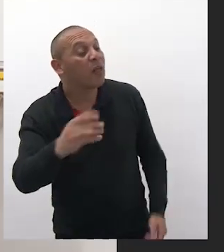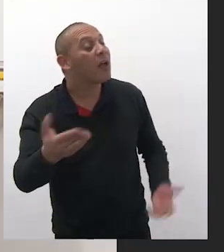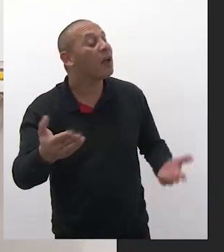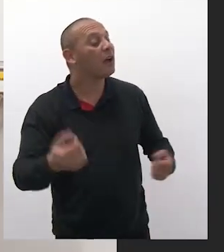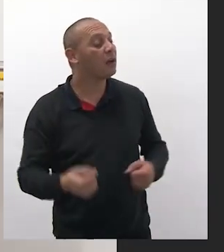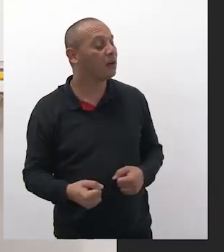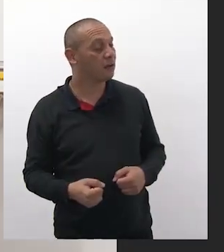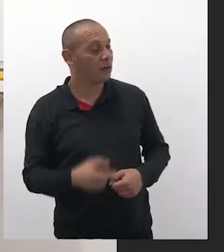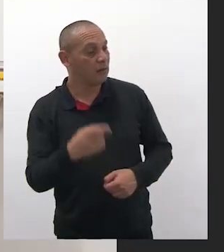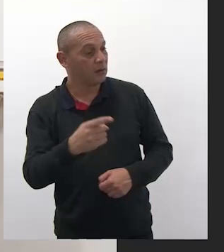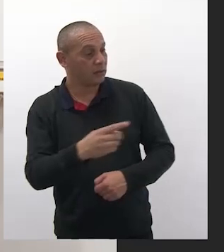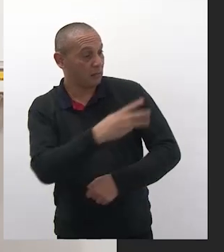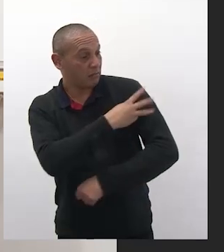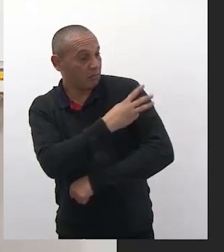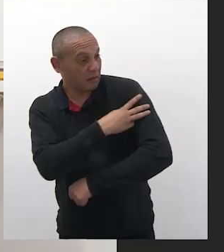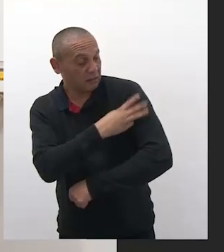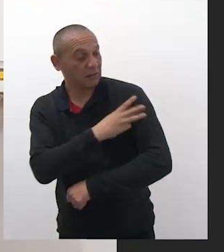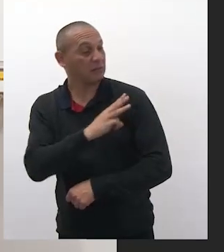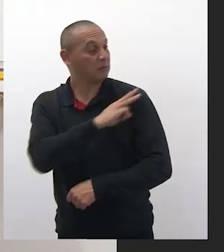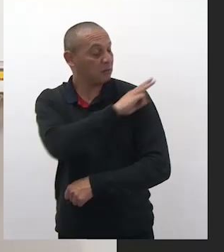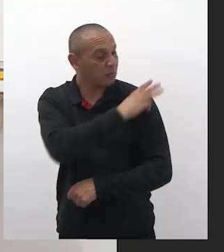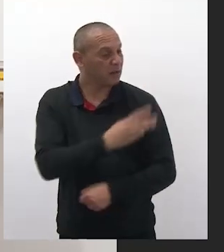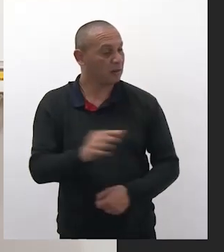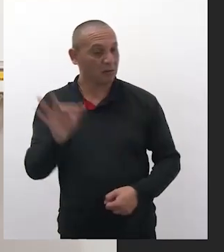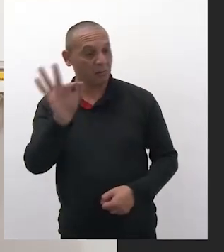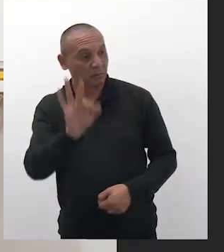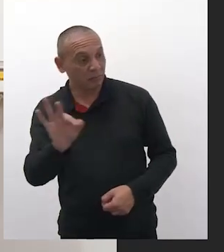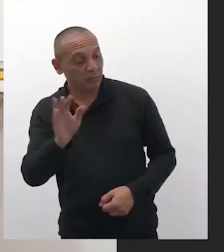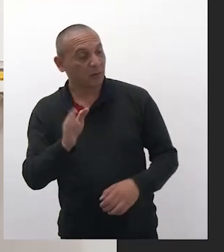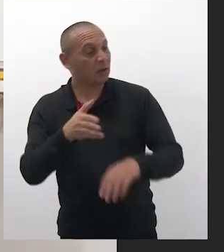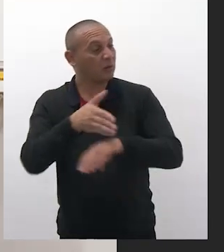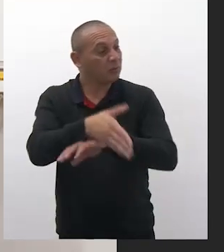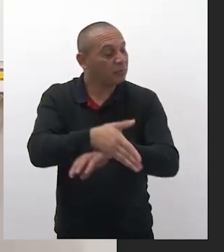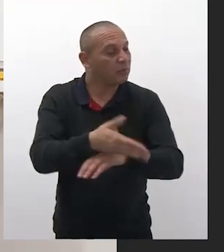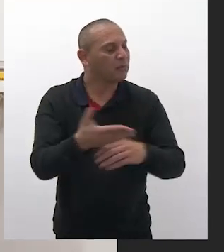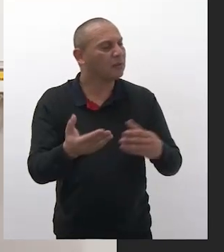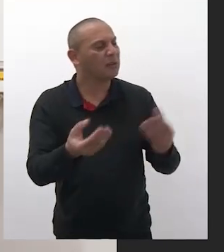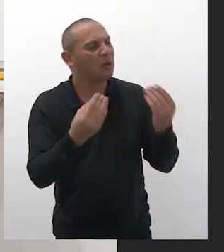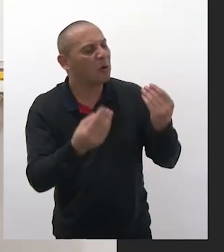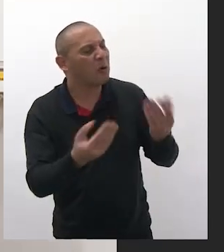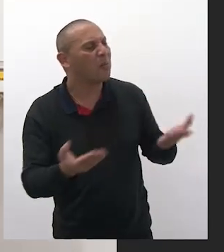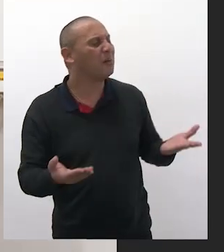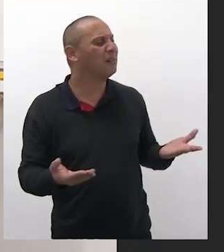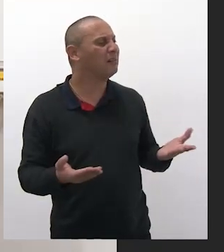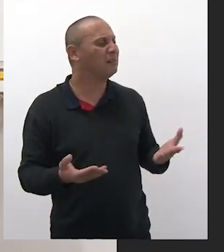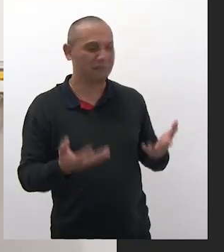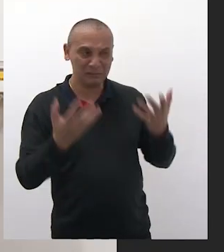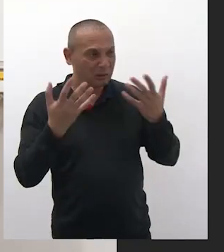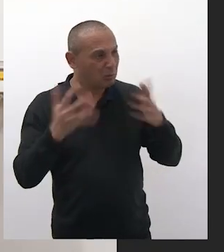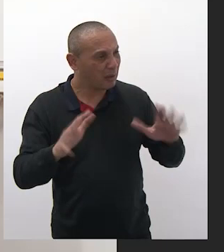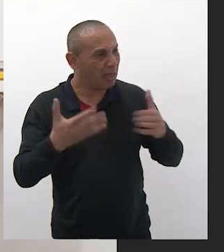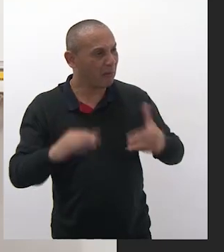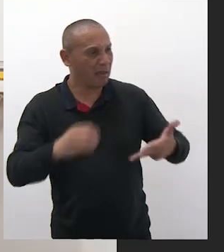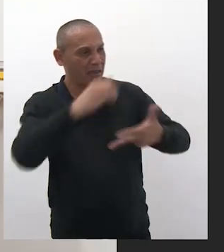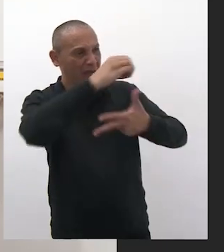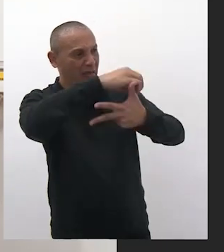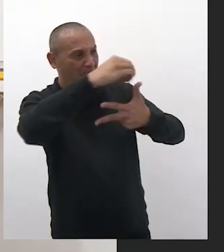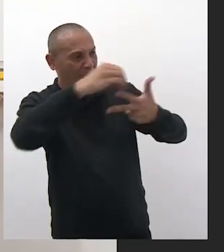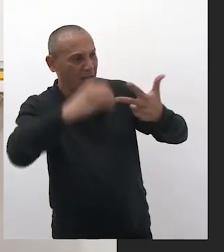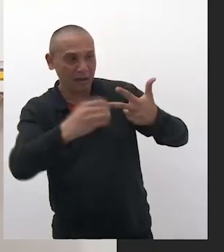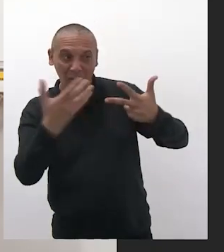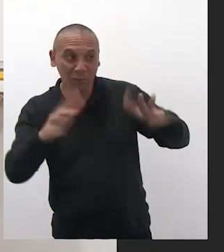está no terceiro ano, já está com essa, com a mentalidade assim, e você não tem que fazer o Enem.